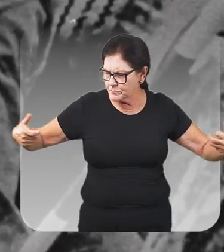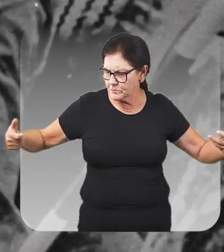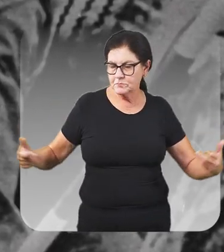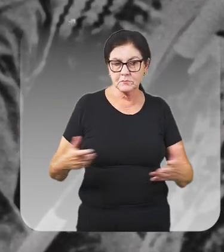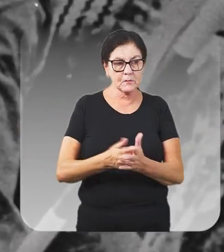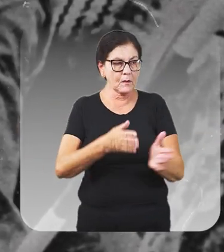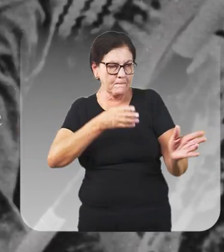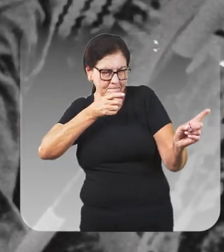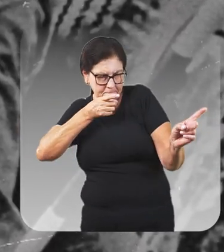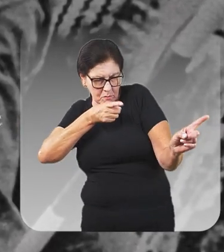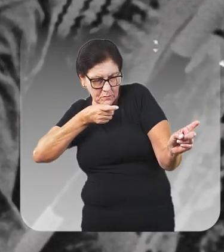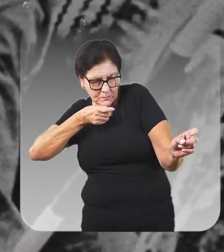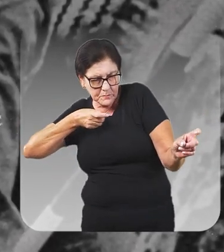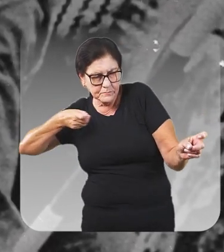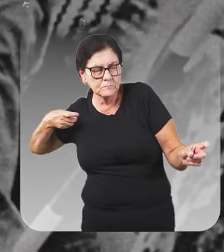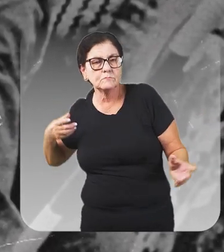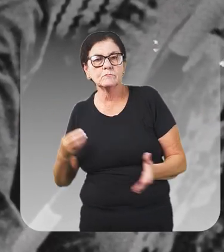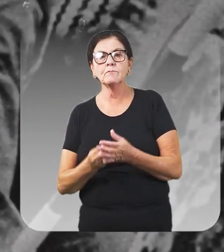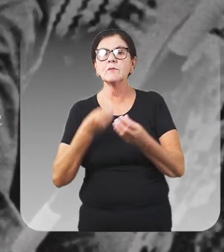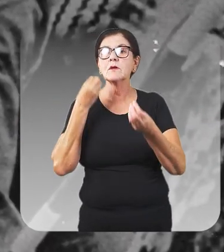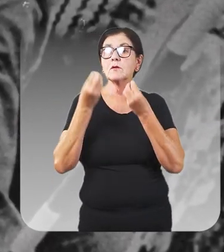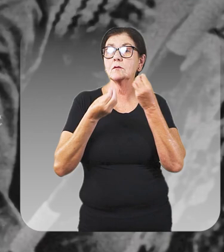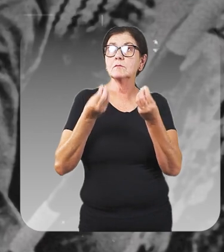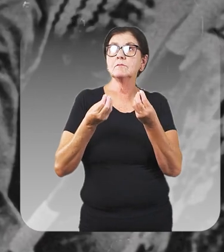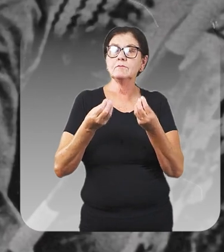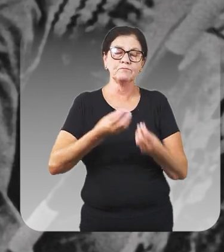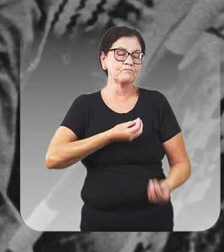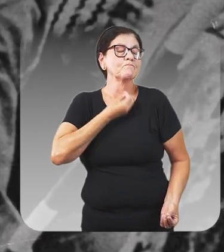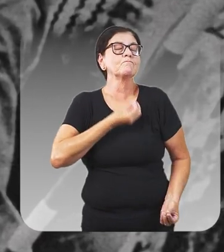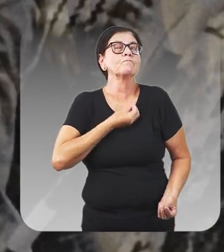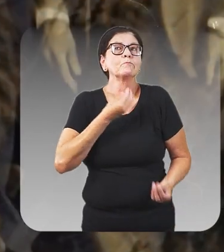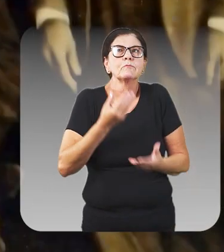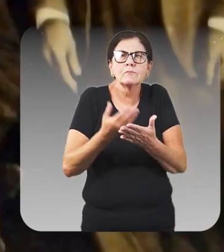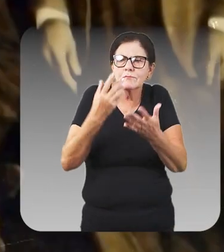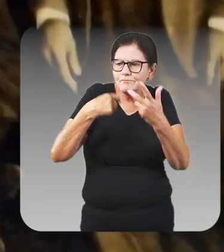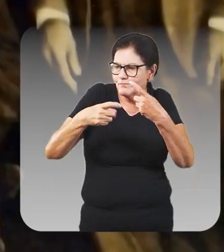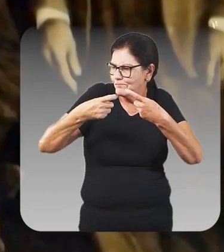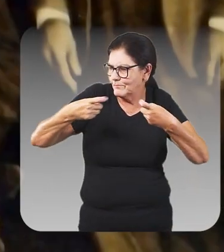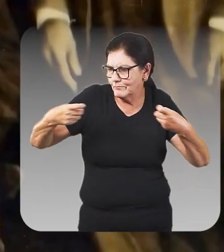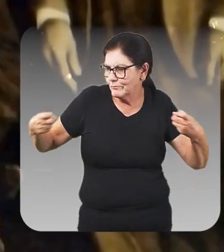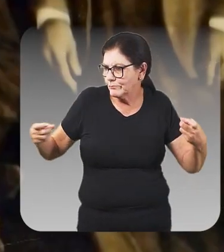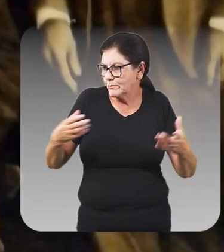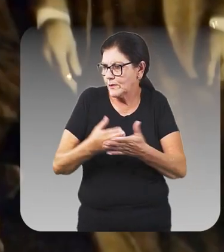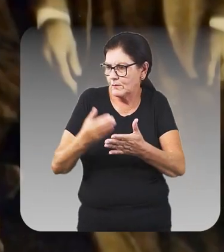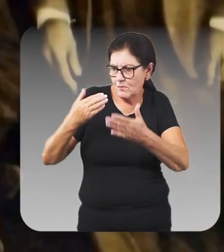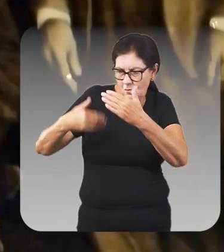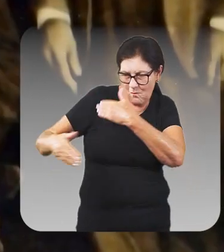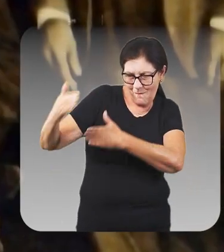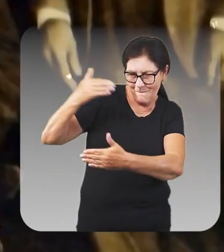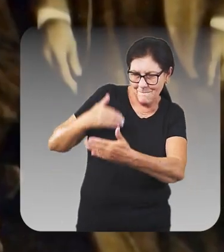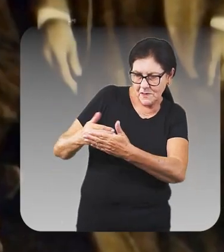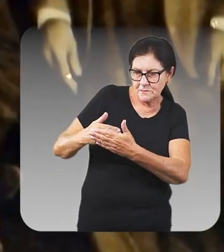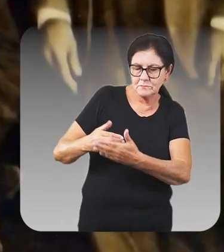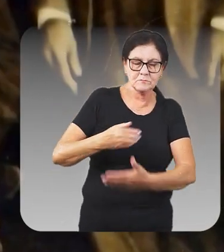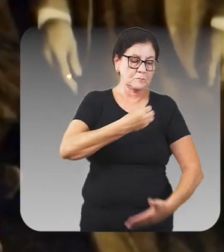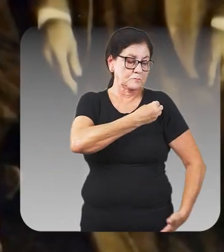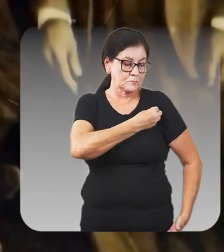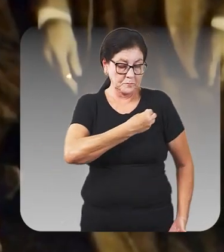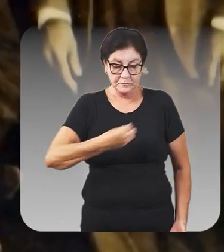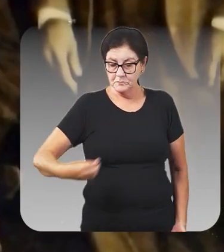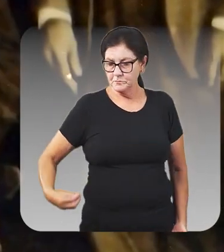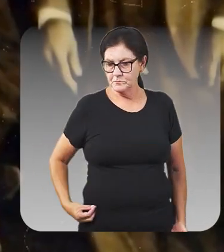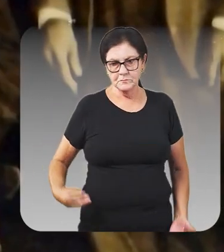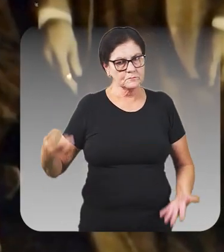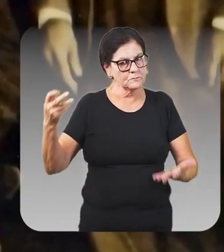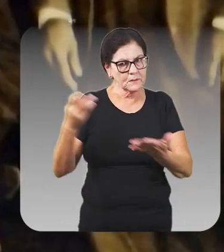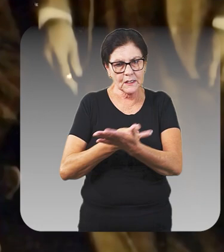Para eles, aquela batalha não era apenas uma questão de sobrevivência, mas um gesto de desafio contra o que viam como um